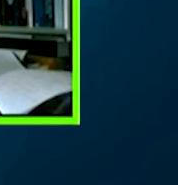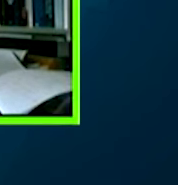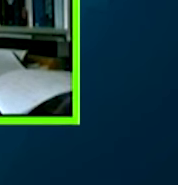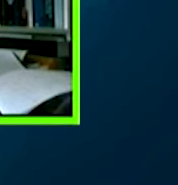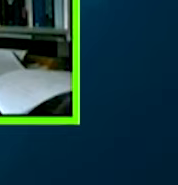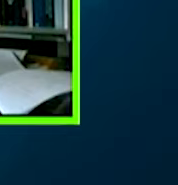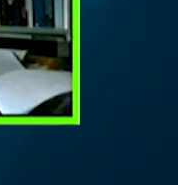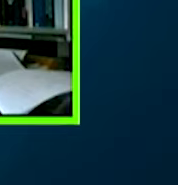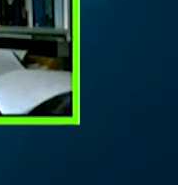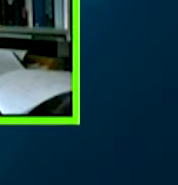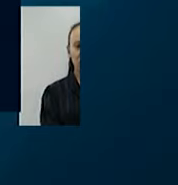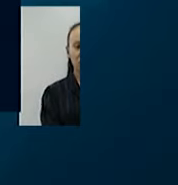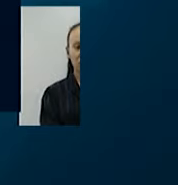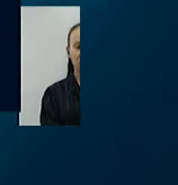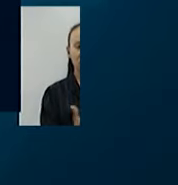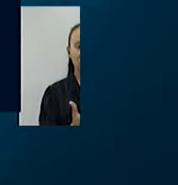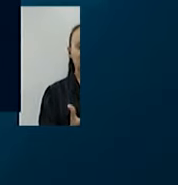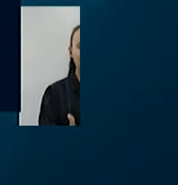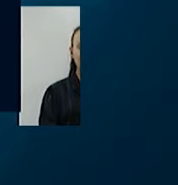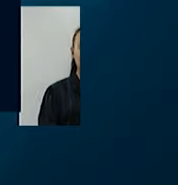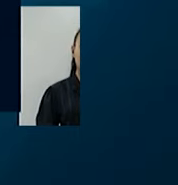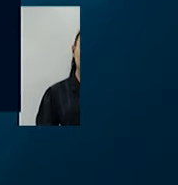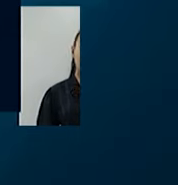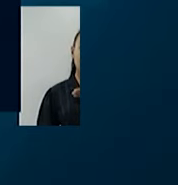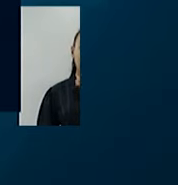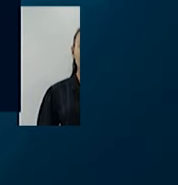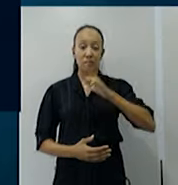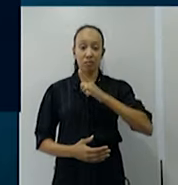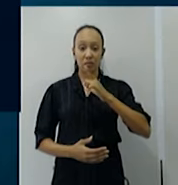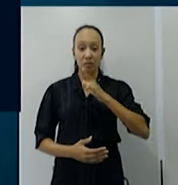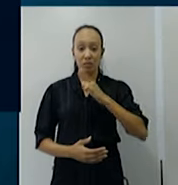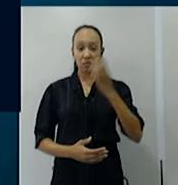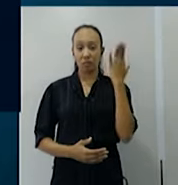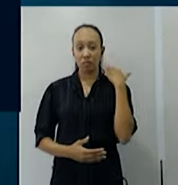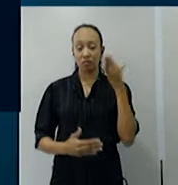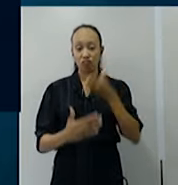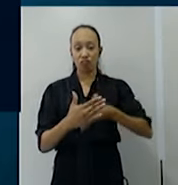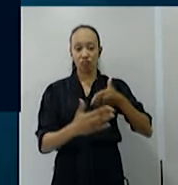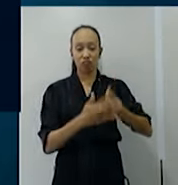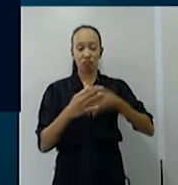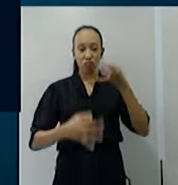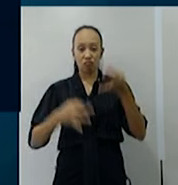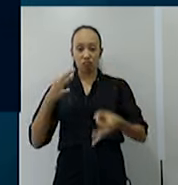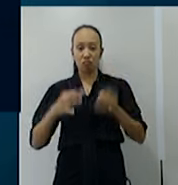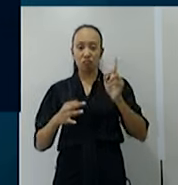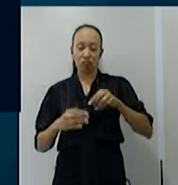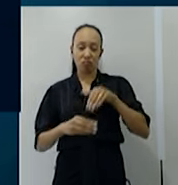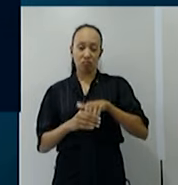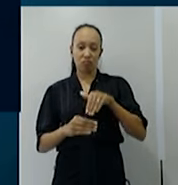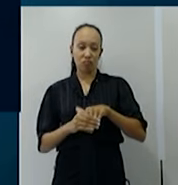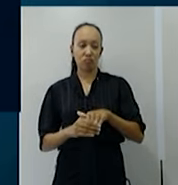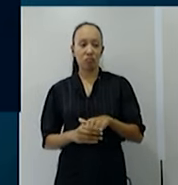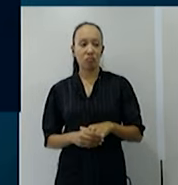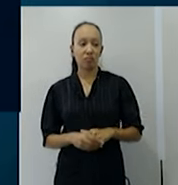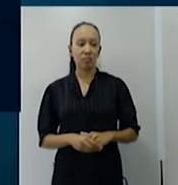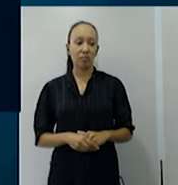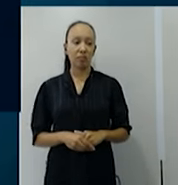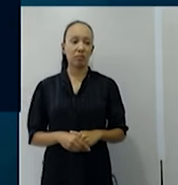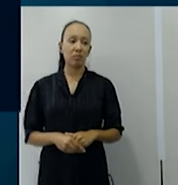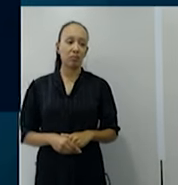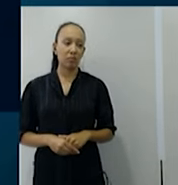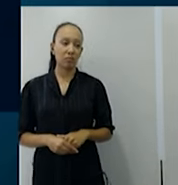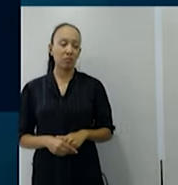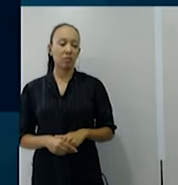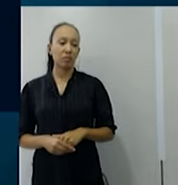cautelar de justificação Desta forma a terceira turma entendeu que a sentença que extinguiu a ação sem resolução do mérito